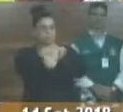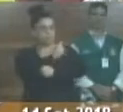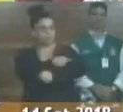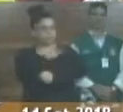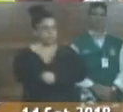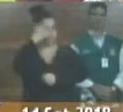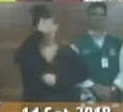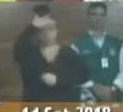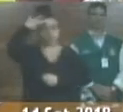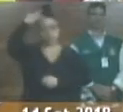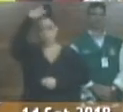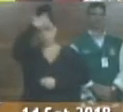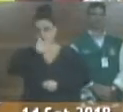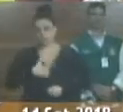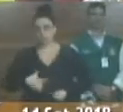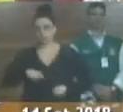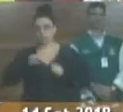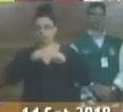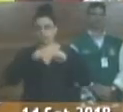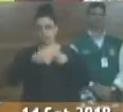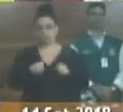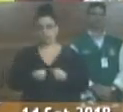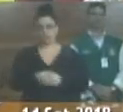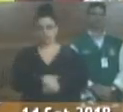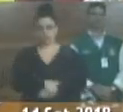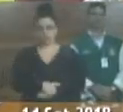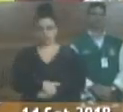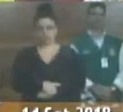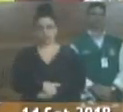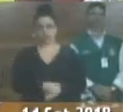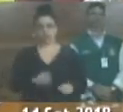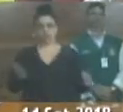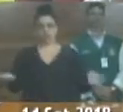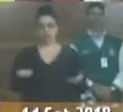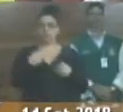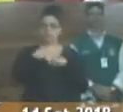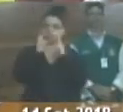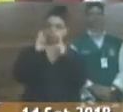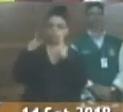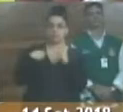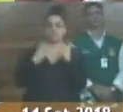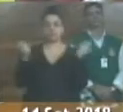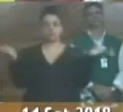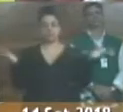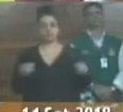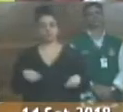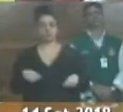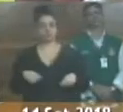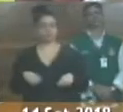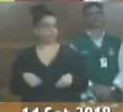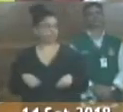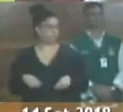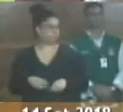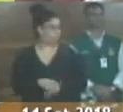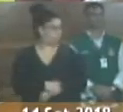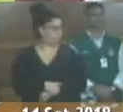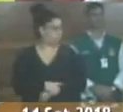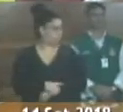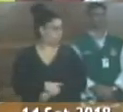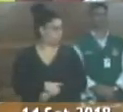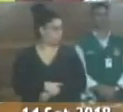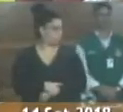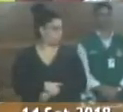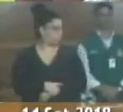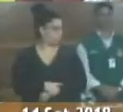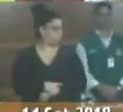gente. E a gente... Somos gente. E hoje eu senti que nós podemos. Júlio, eu estou apaixonada por você. Eu vou levar você para